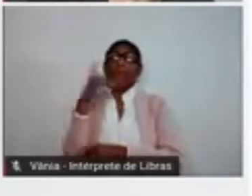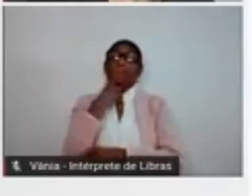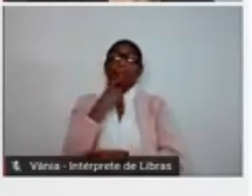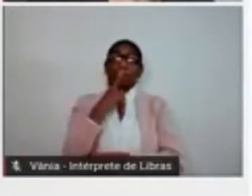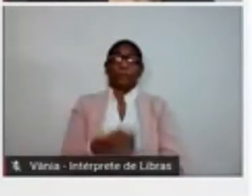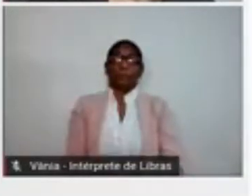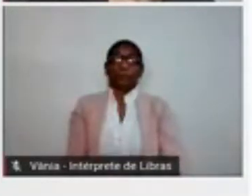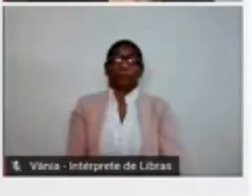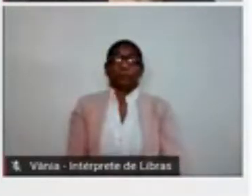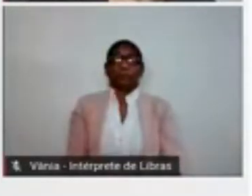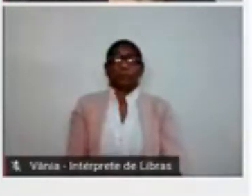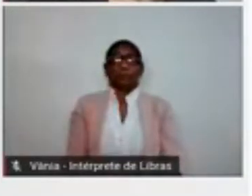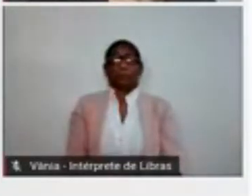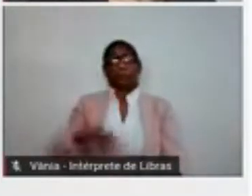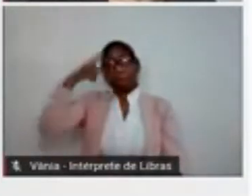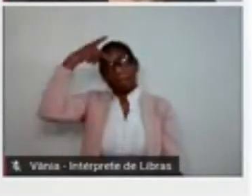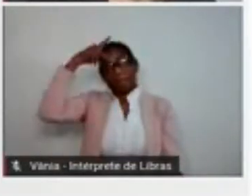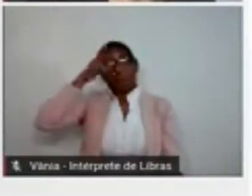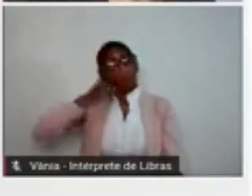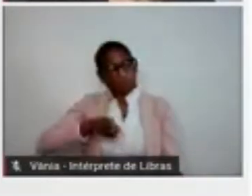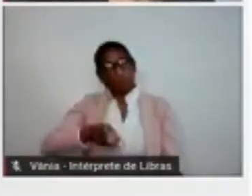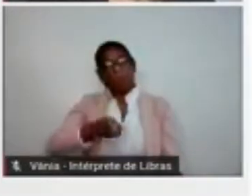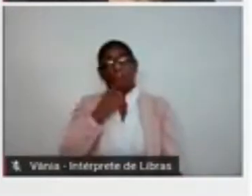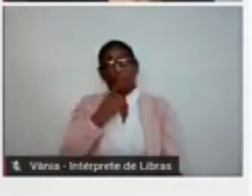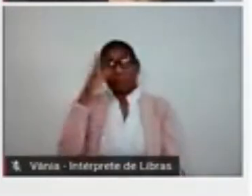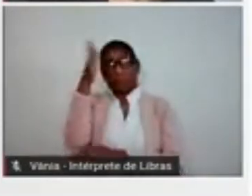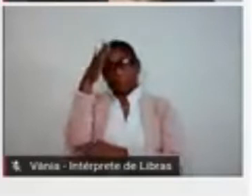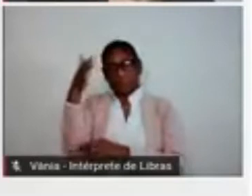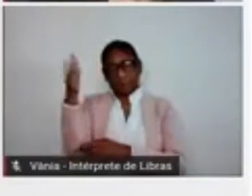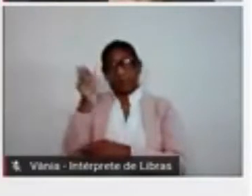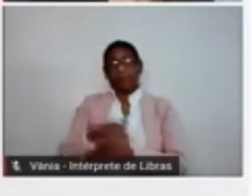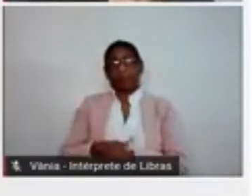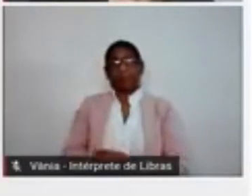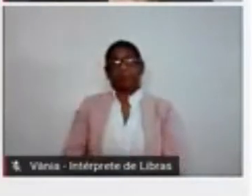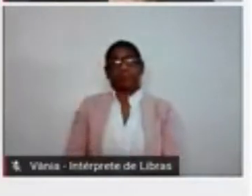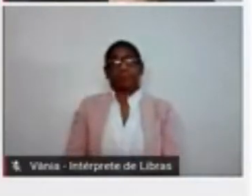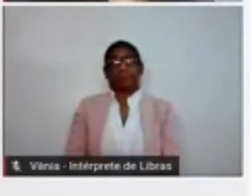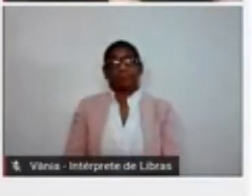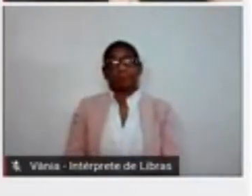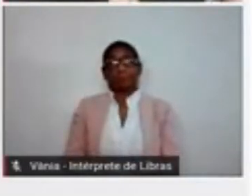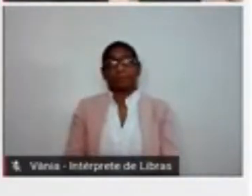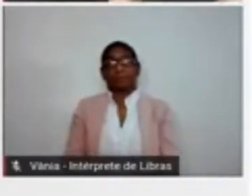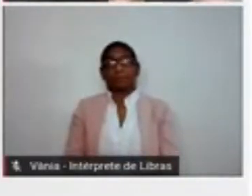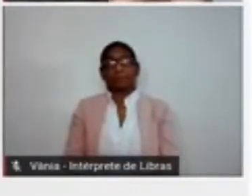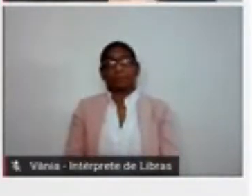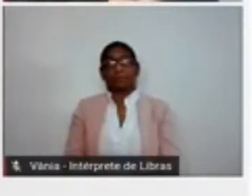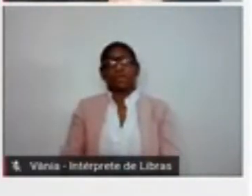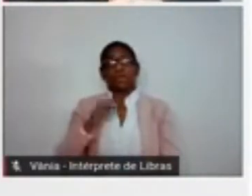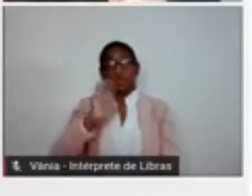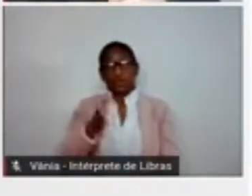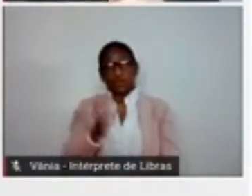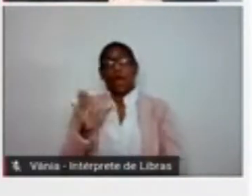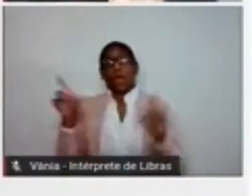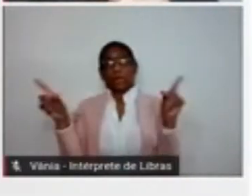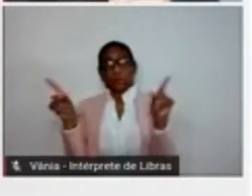vermelha. A região de Pelotas também se mantém em bandeira vermelha, né, embora tenha observado ali uma redução do número de casos